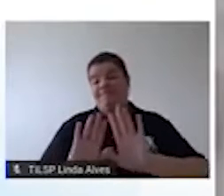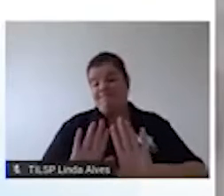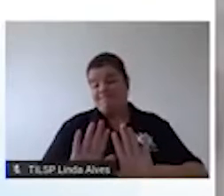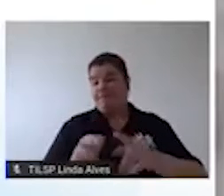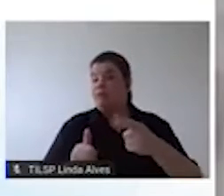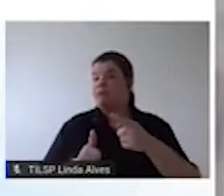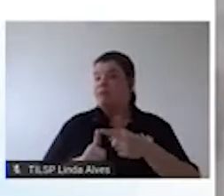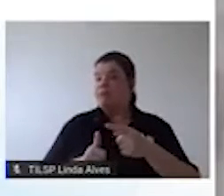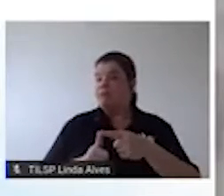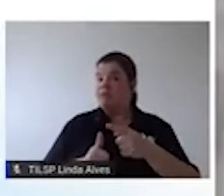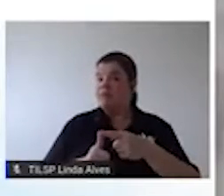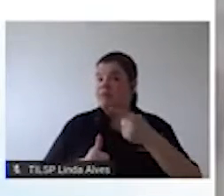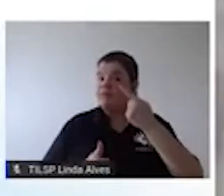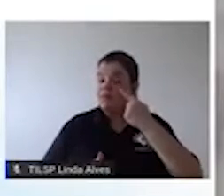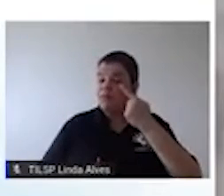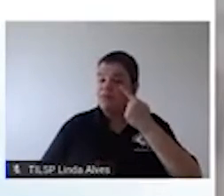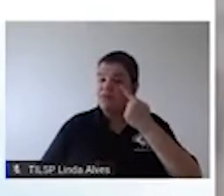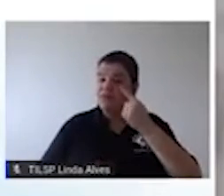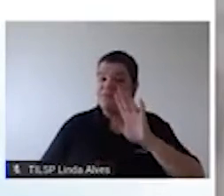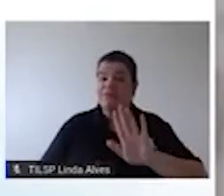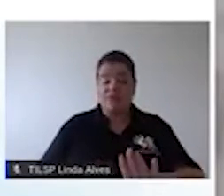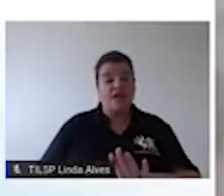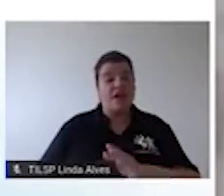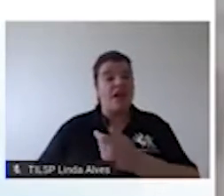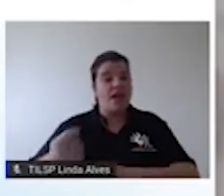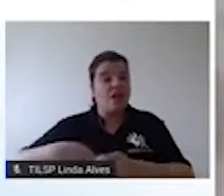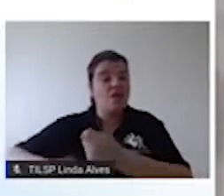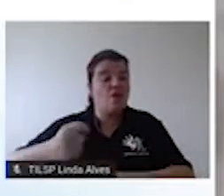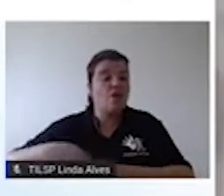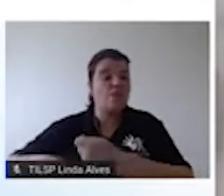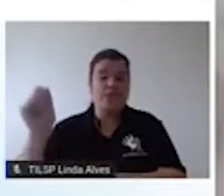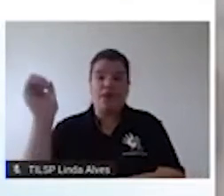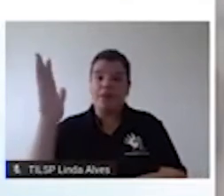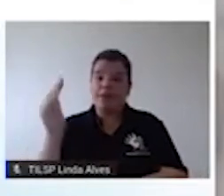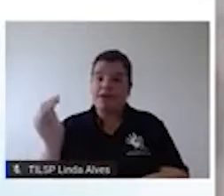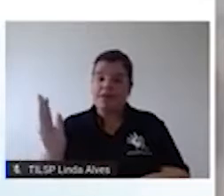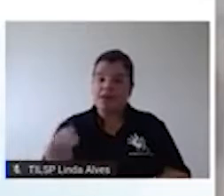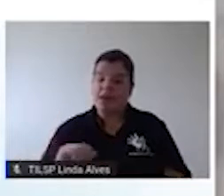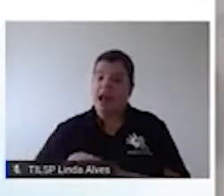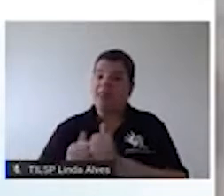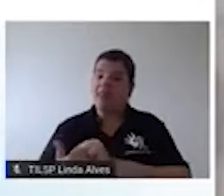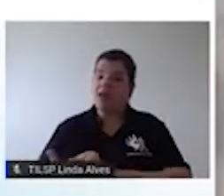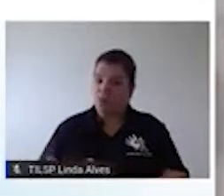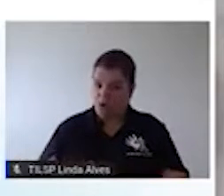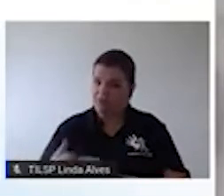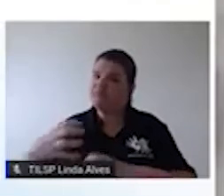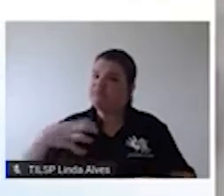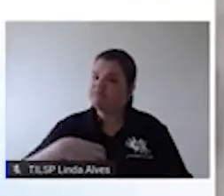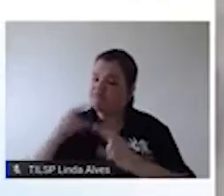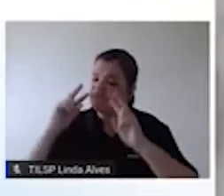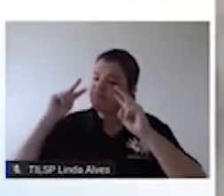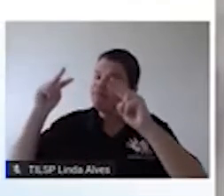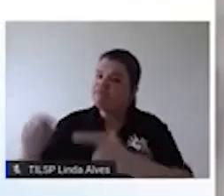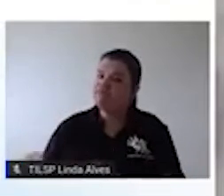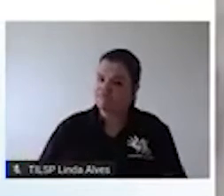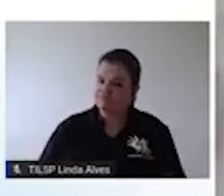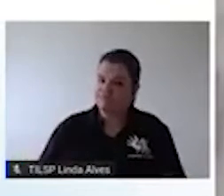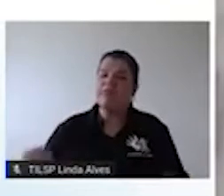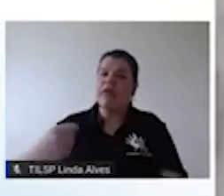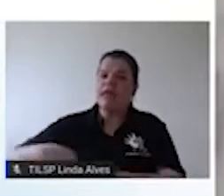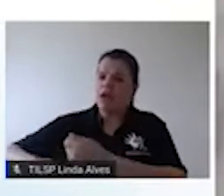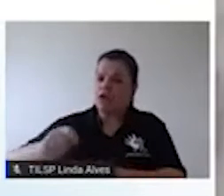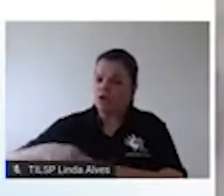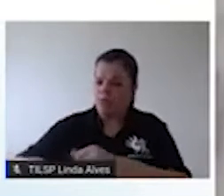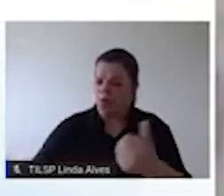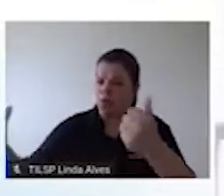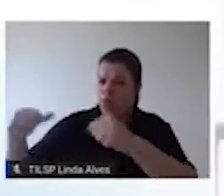primeiro, vamos situar essa situação da economia brasileira mais adequadamente. A economia vai mal não